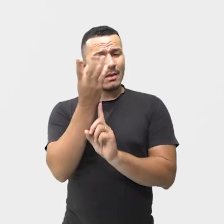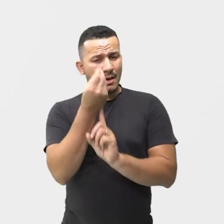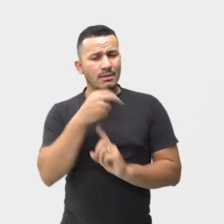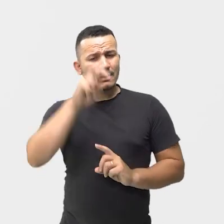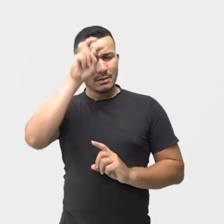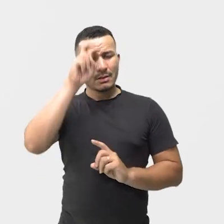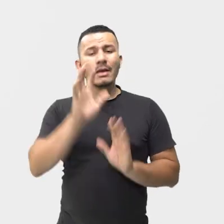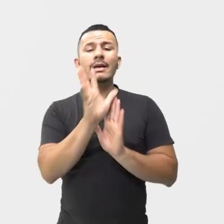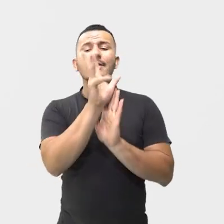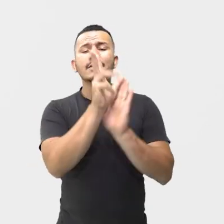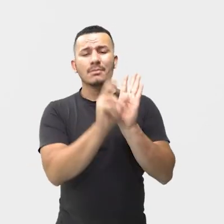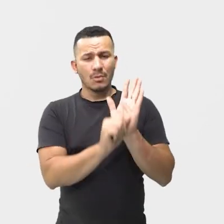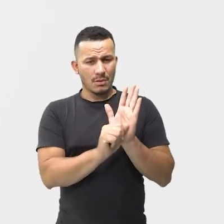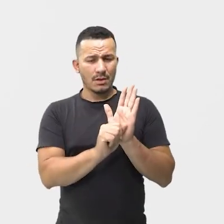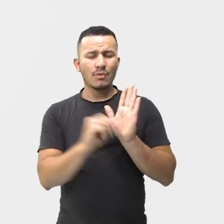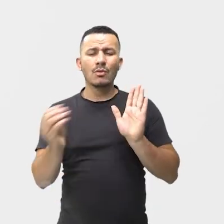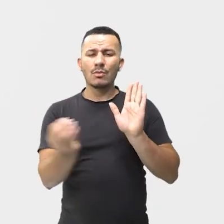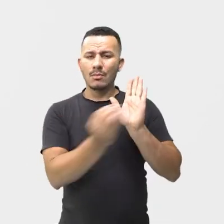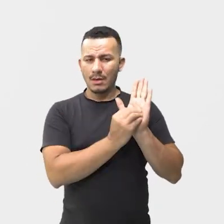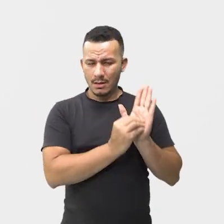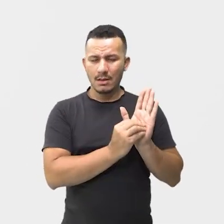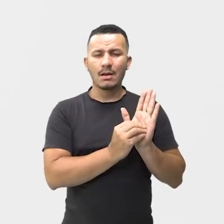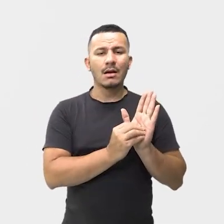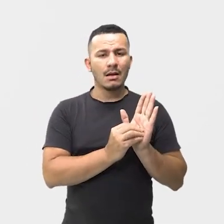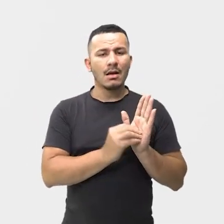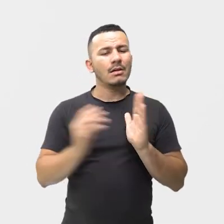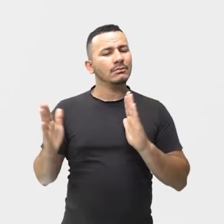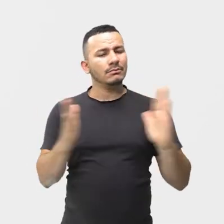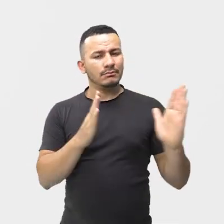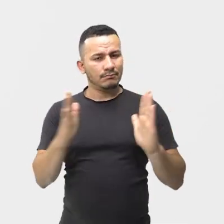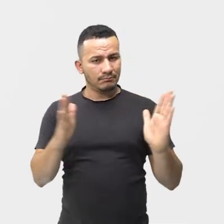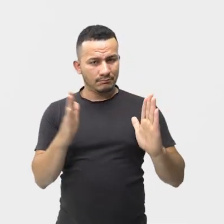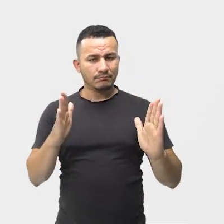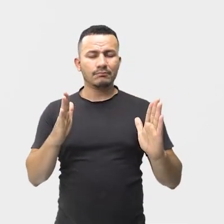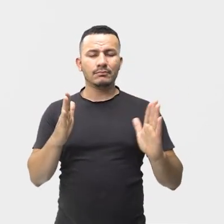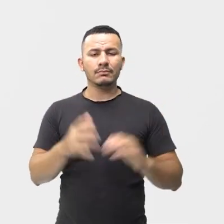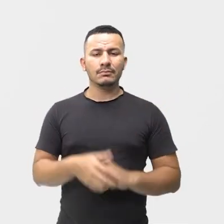arte, certo? Um simbolismo.